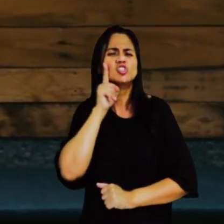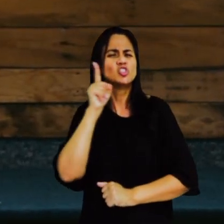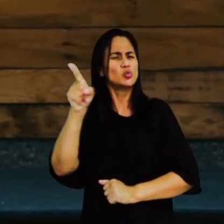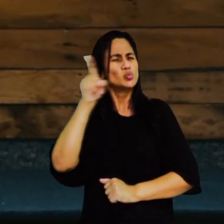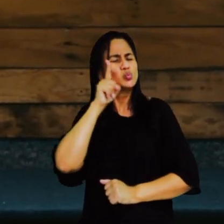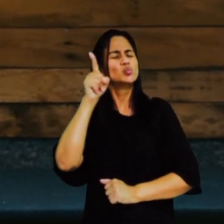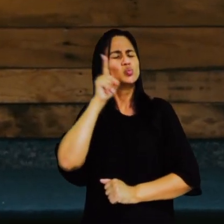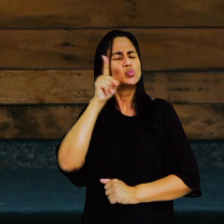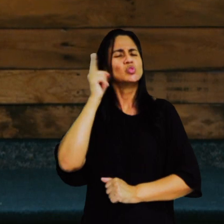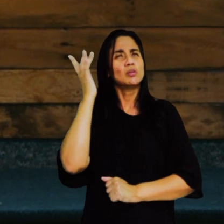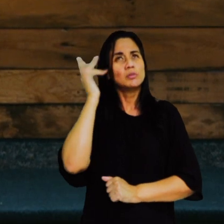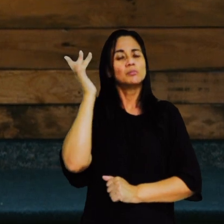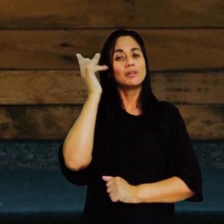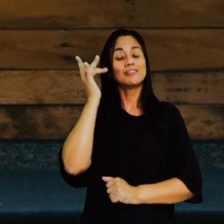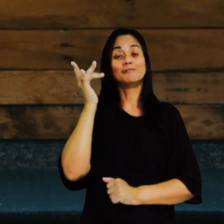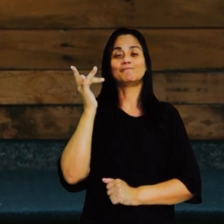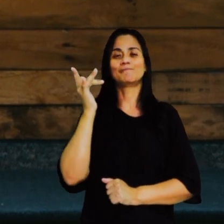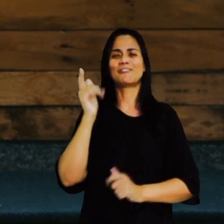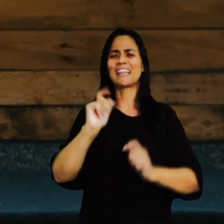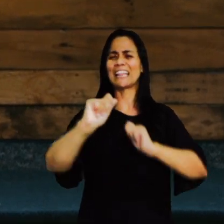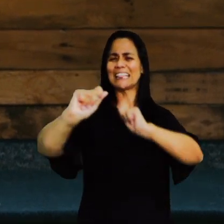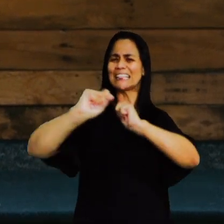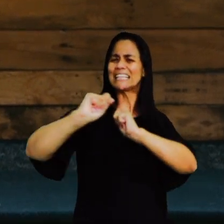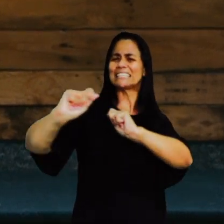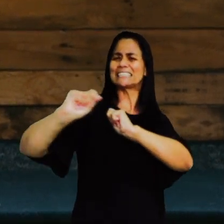ser tentados a desistir.